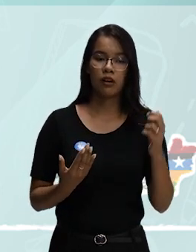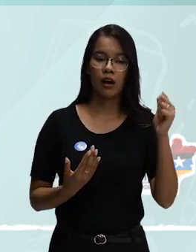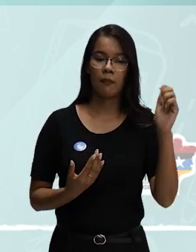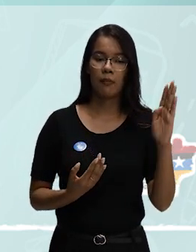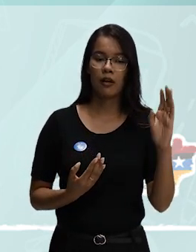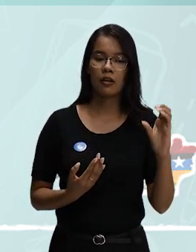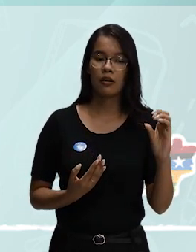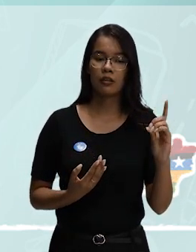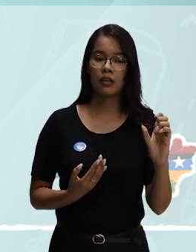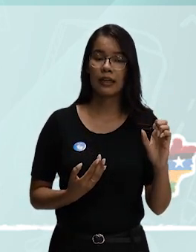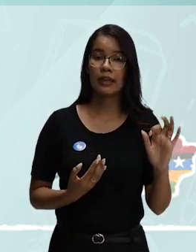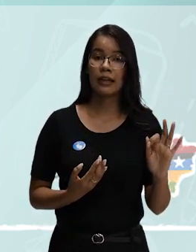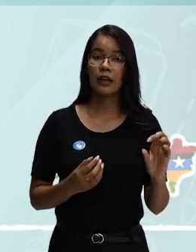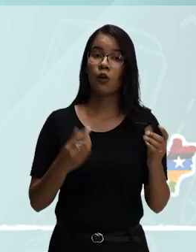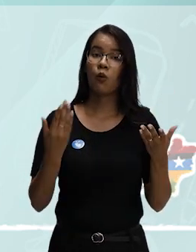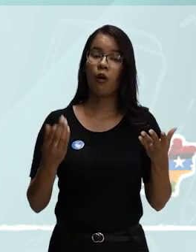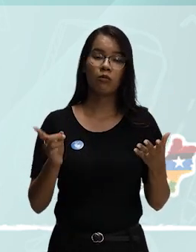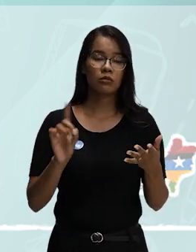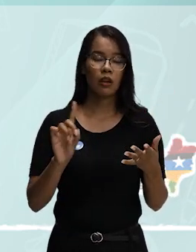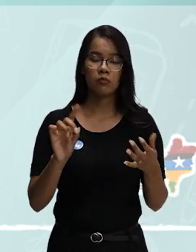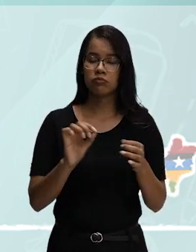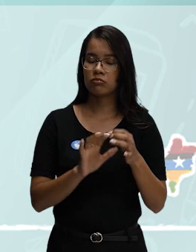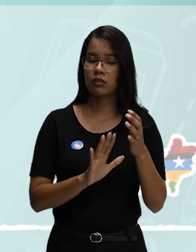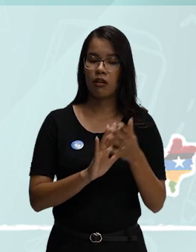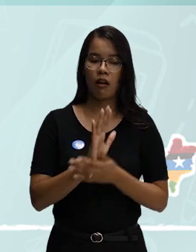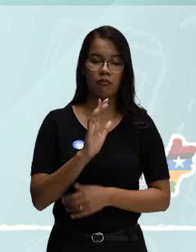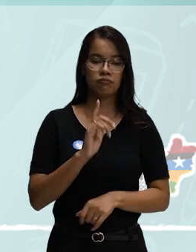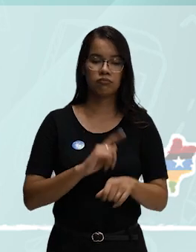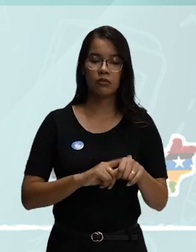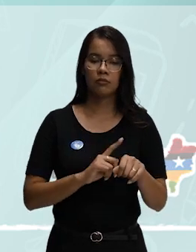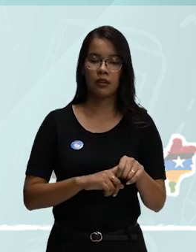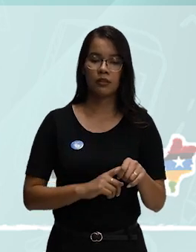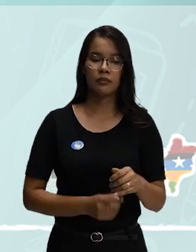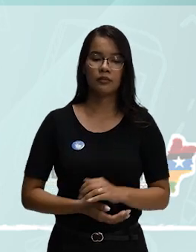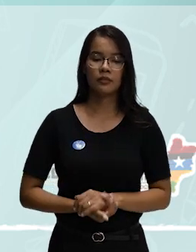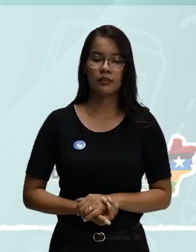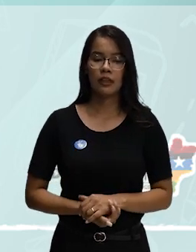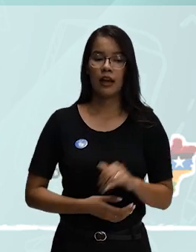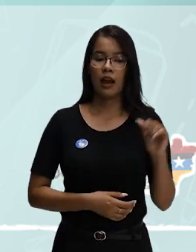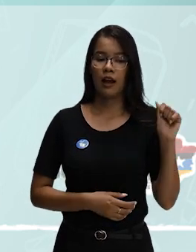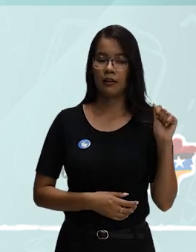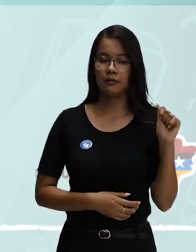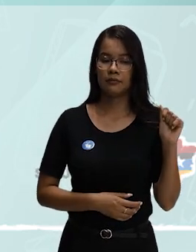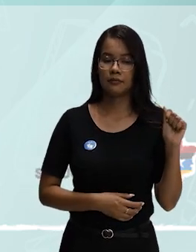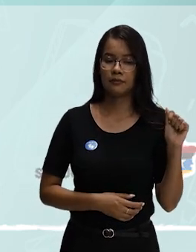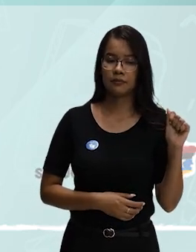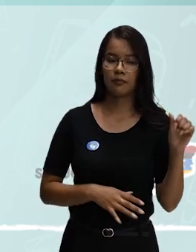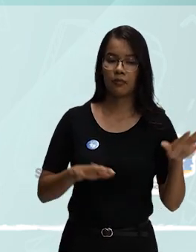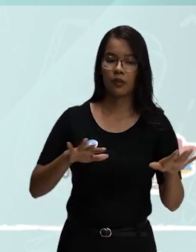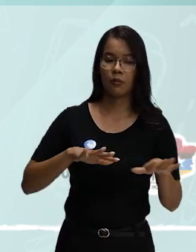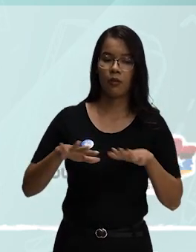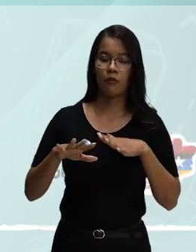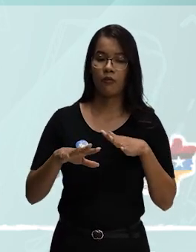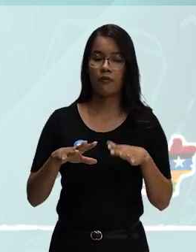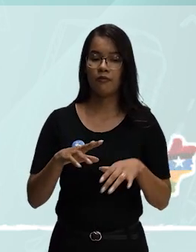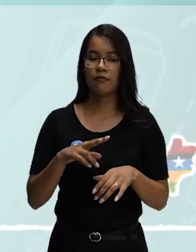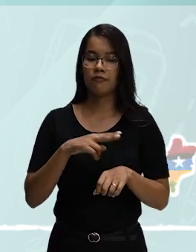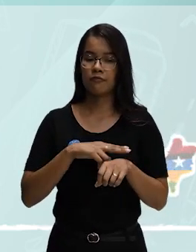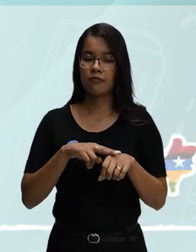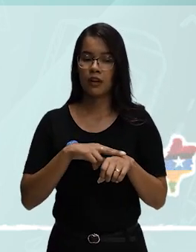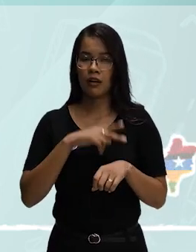alternativas, não foram criados nesse momento de fase heróica. Letra A, o Movimento